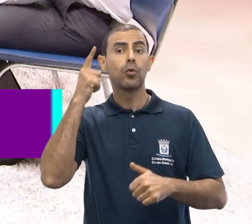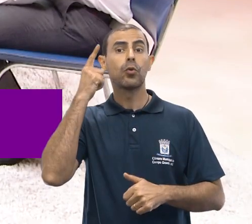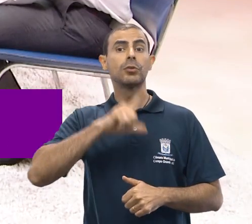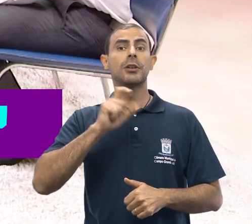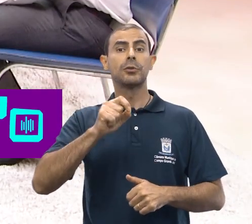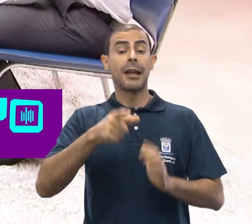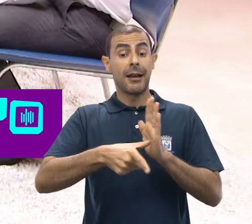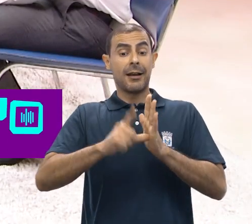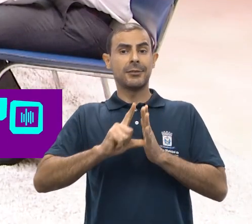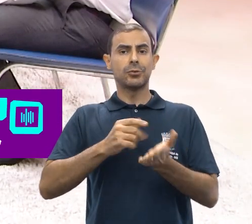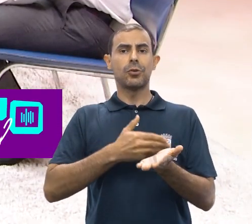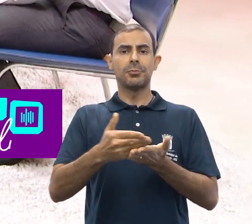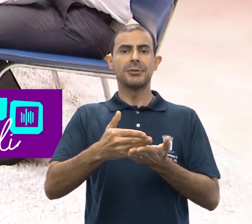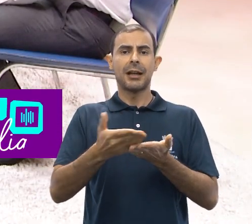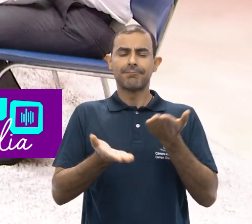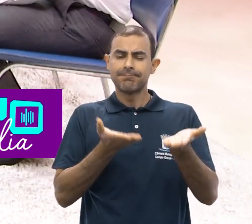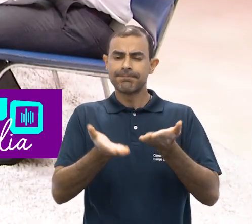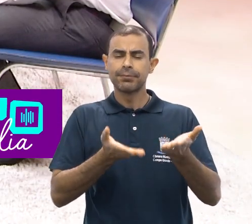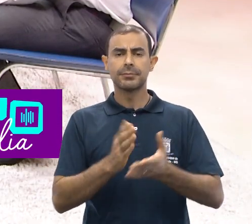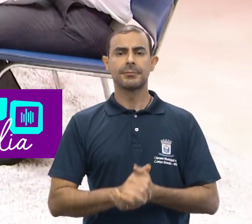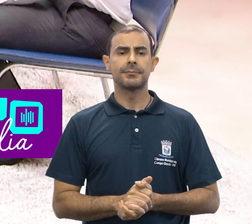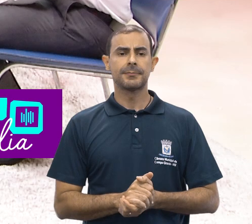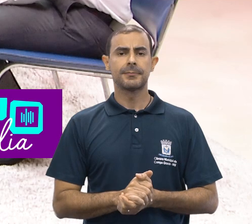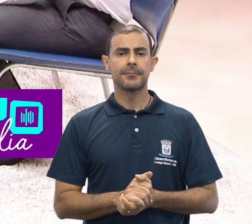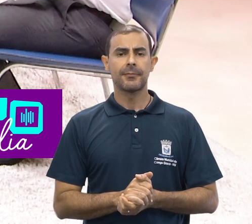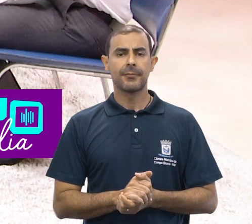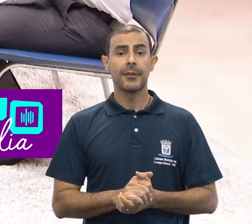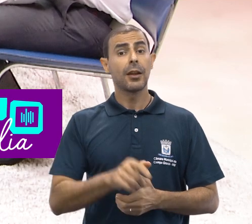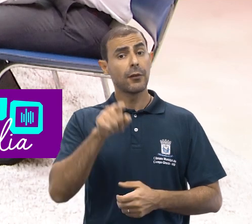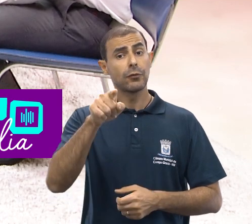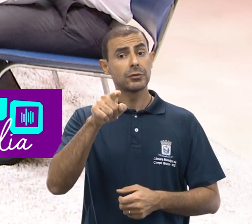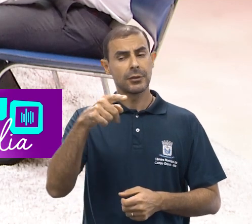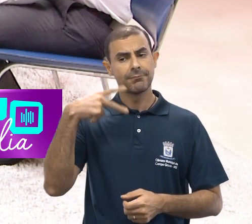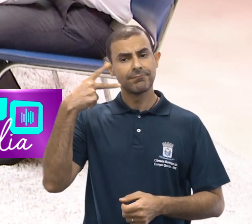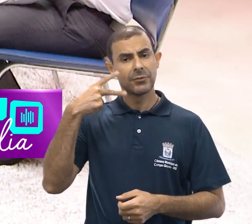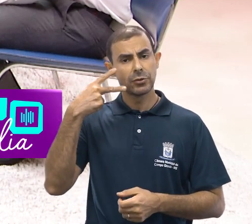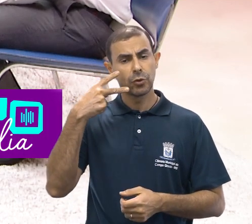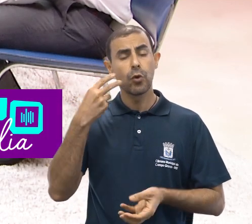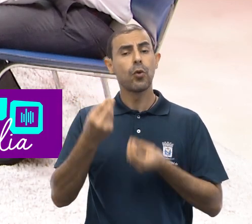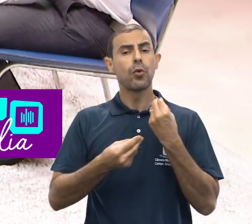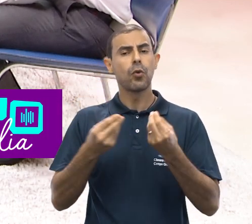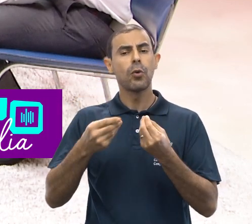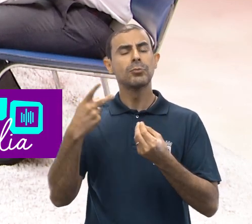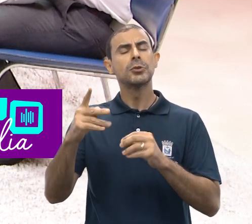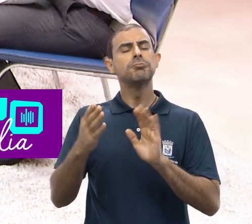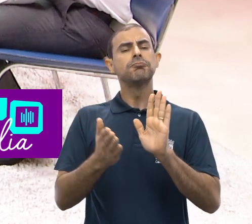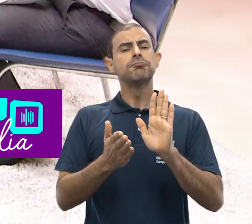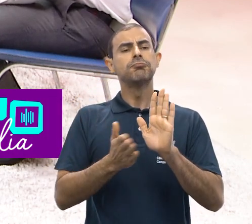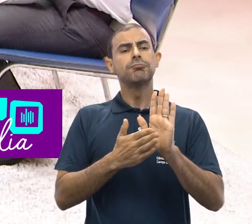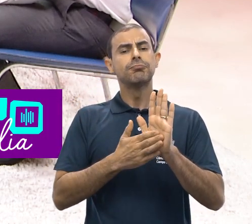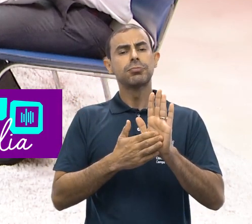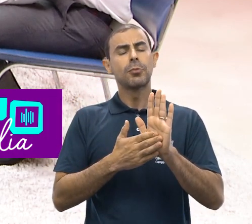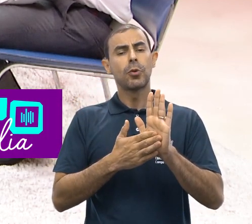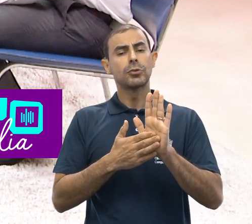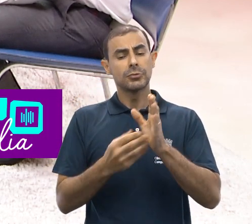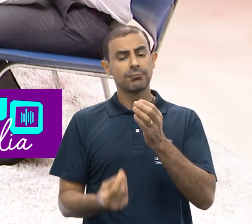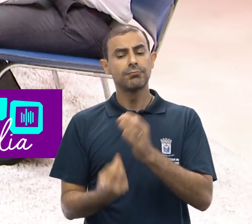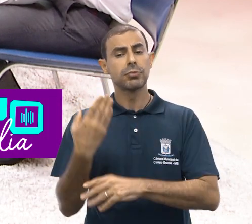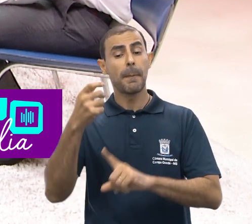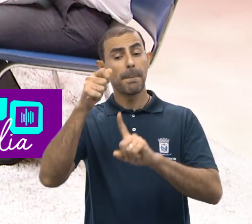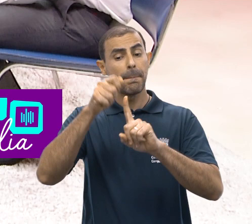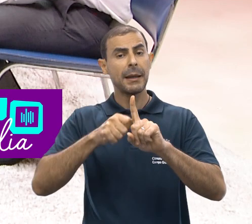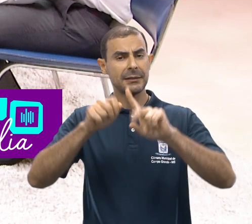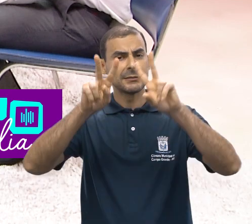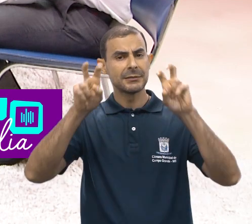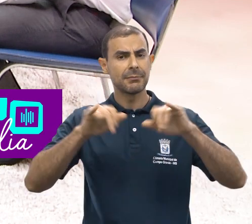cada vez mais cedo. E você, vereador, como que surgiu essa iniciativa, né, em instituir no município um mês, né, dedicado para falar sobre